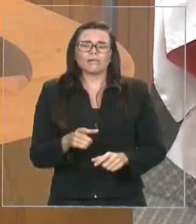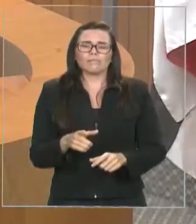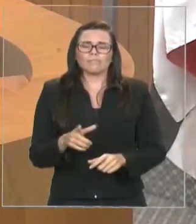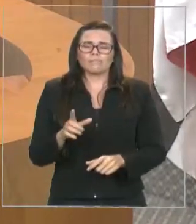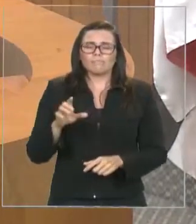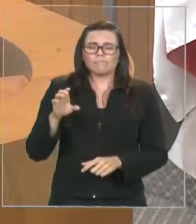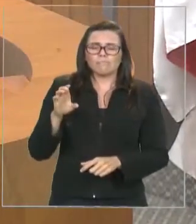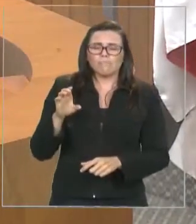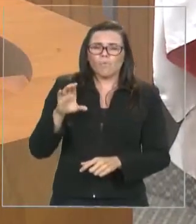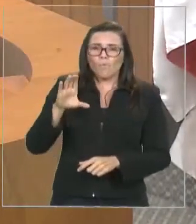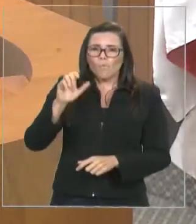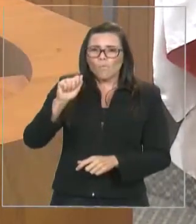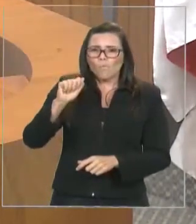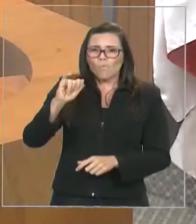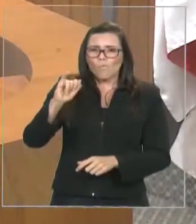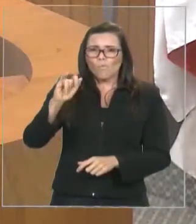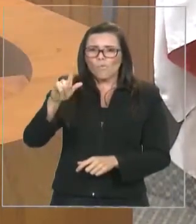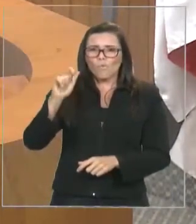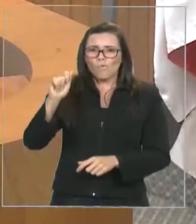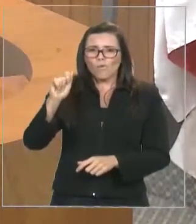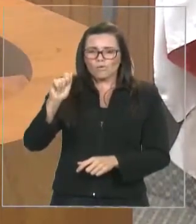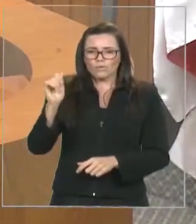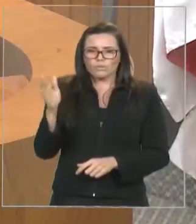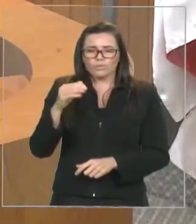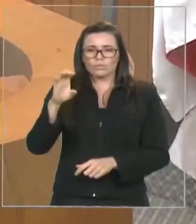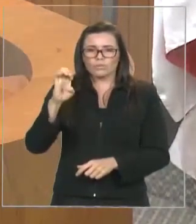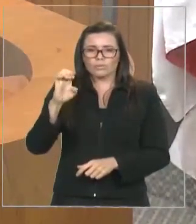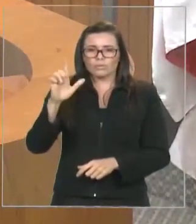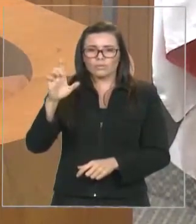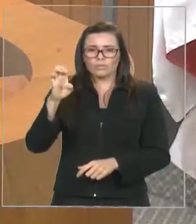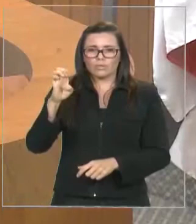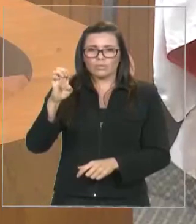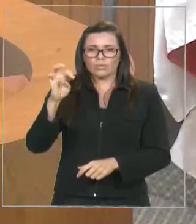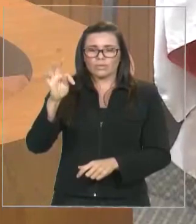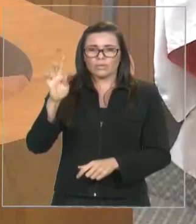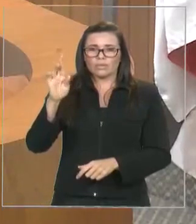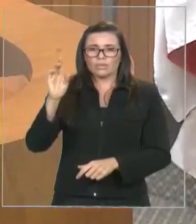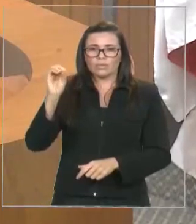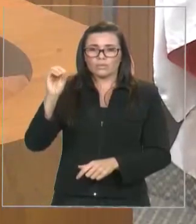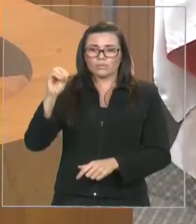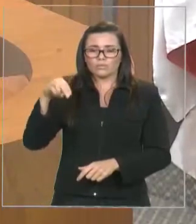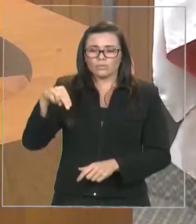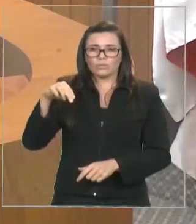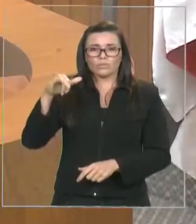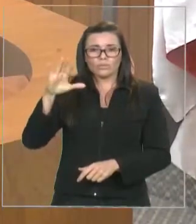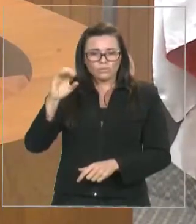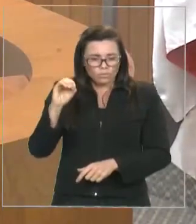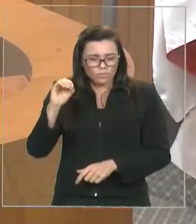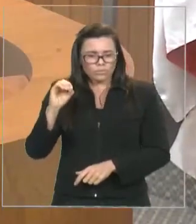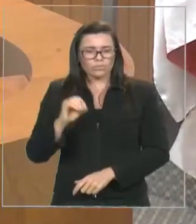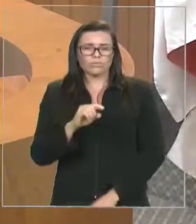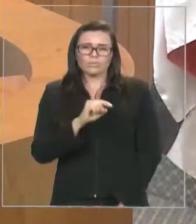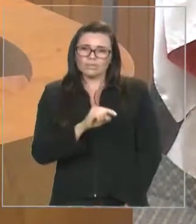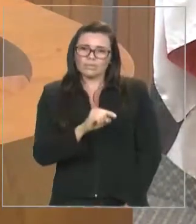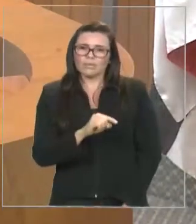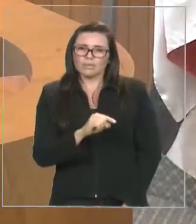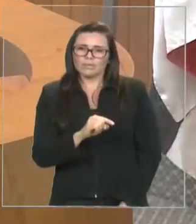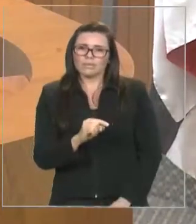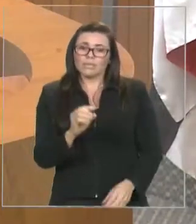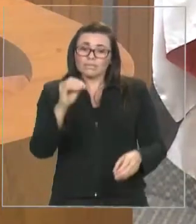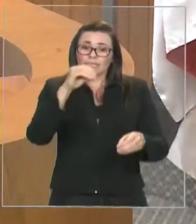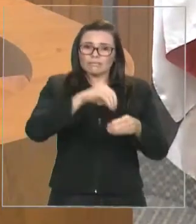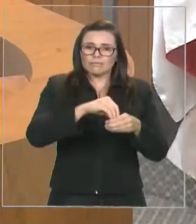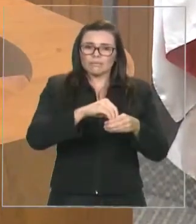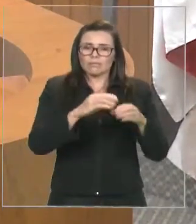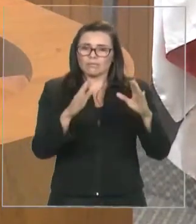desloque as pessoas a ter necessidade de ir até as agências bancárias, lotando as agências bancárias, e que esse serviço seja deslocado